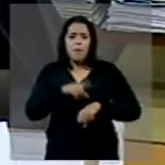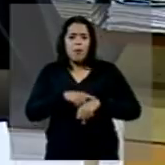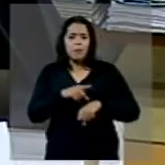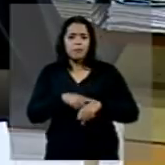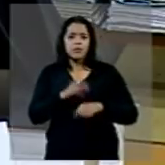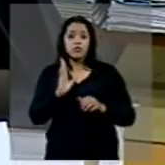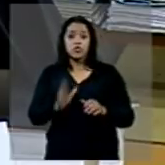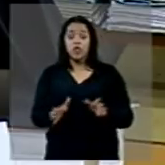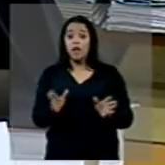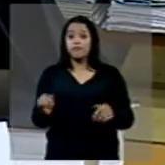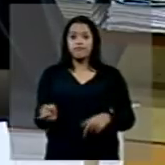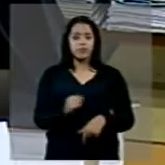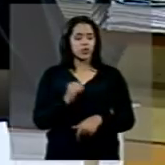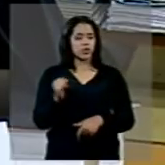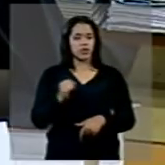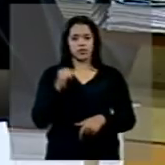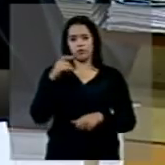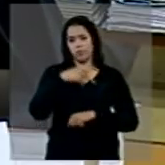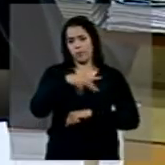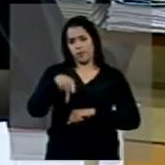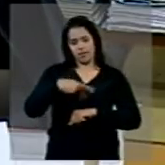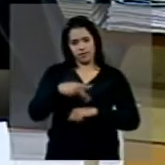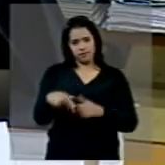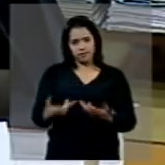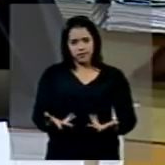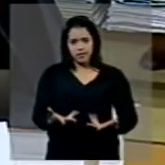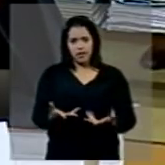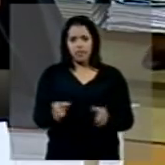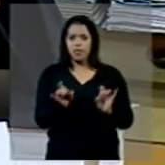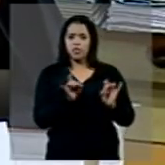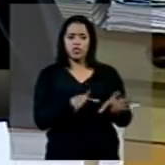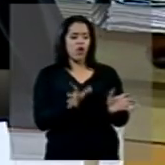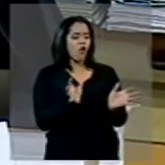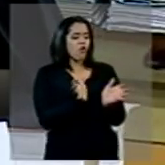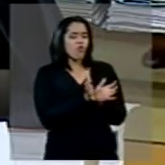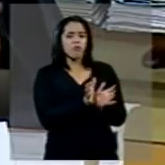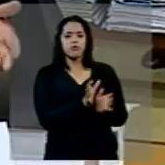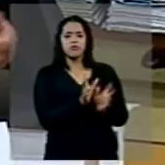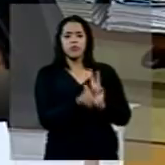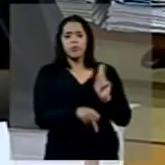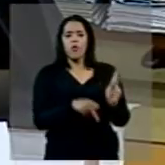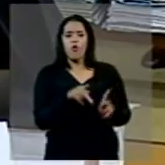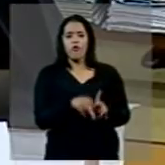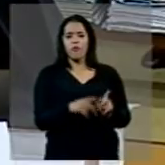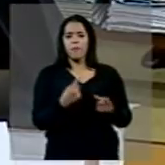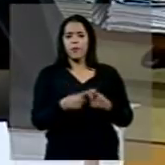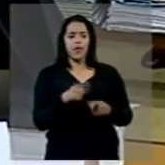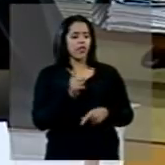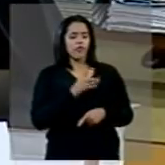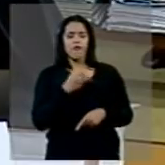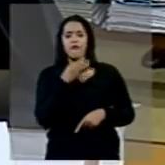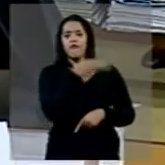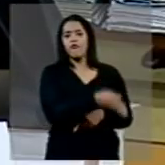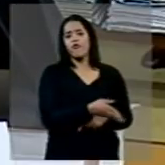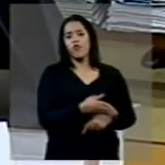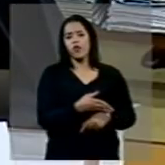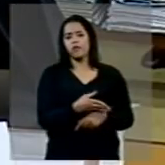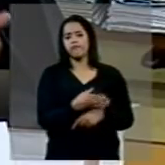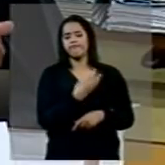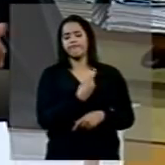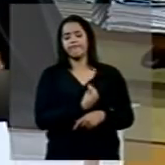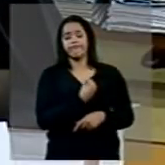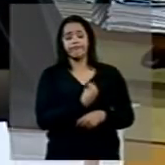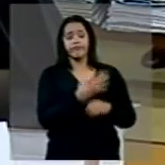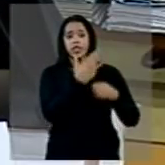decisivo para o país, para prestigiar uma parcela da população que se obtiu quanto ao chamado da Justiça Eleitoral